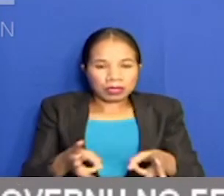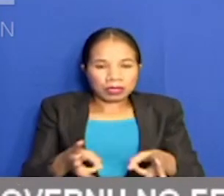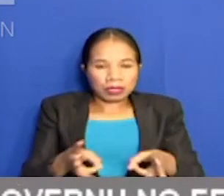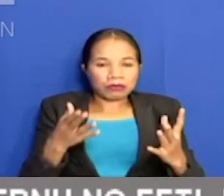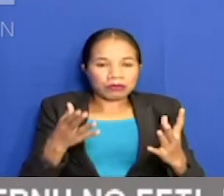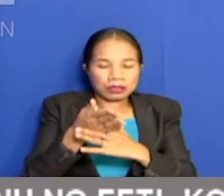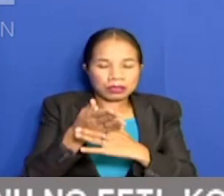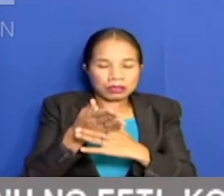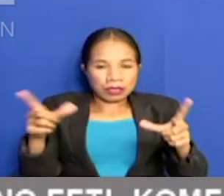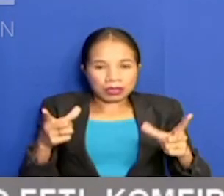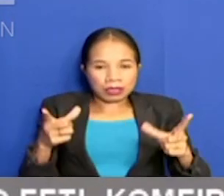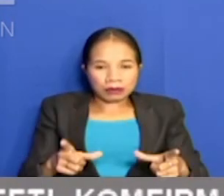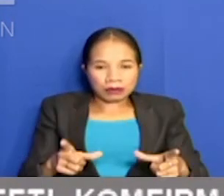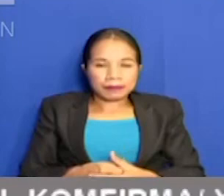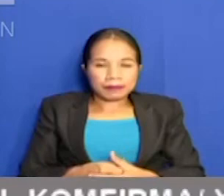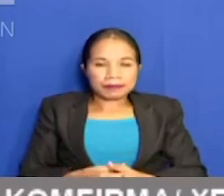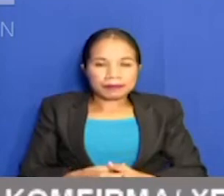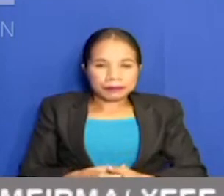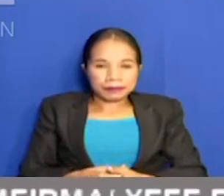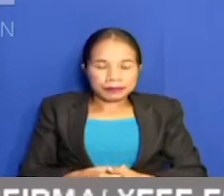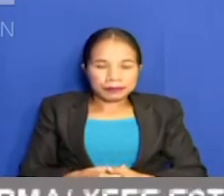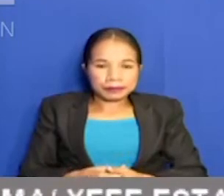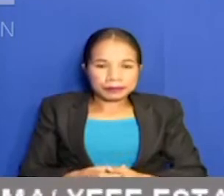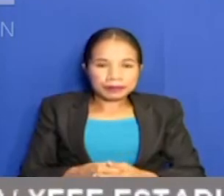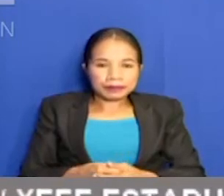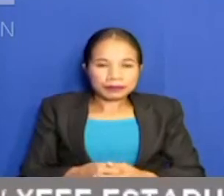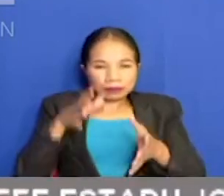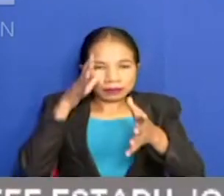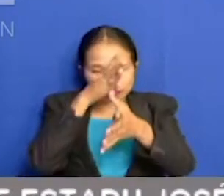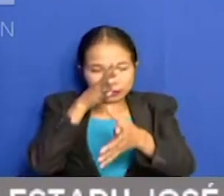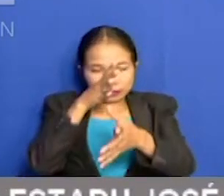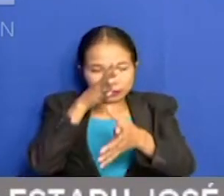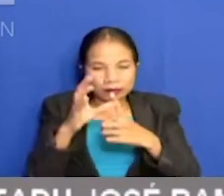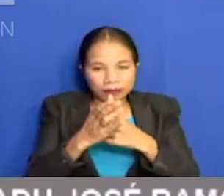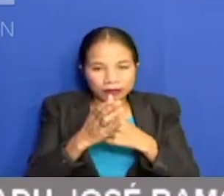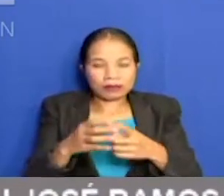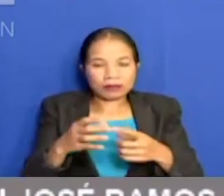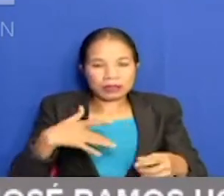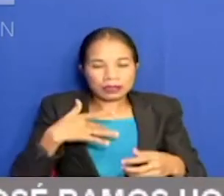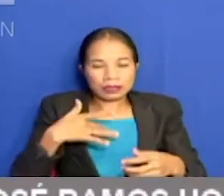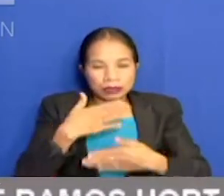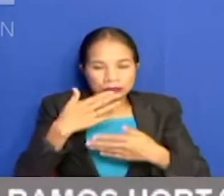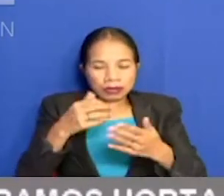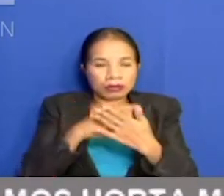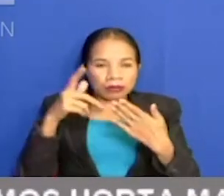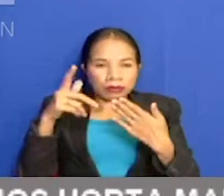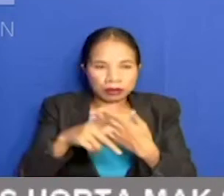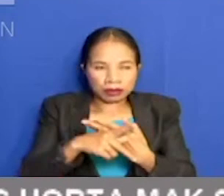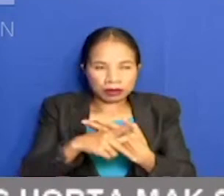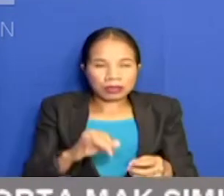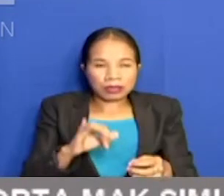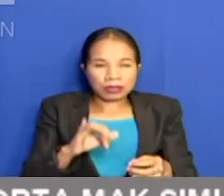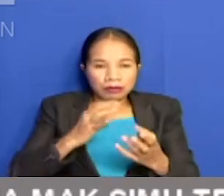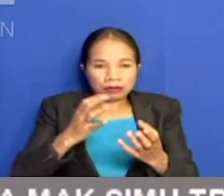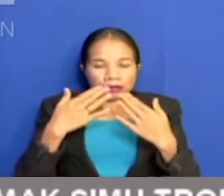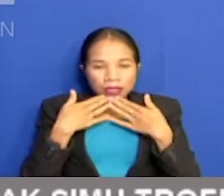Helenas. Entretanto, Lianain Hipólito Piedade reforça, sente contente com o programa ne. Hau